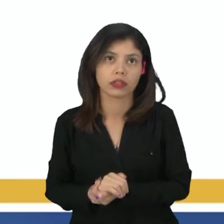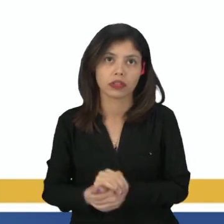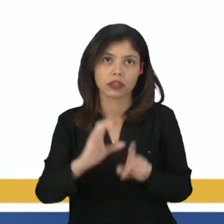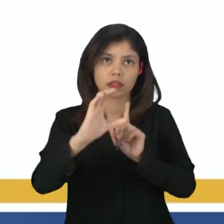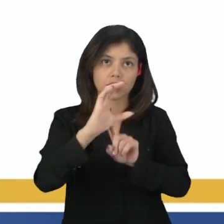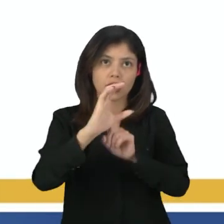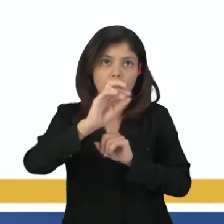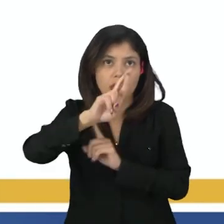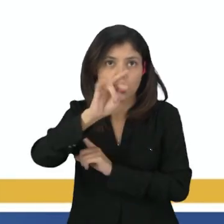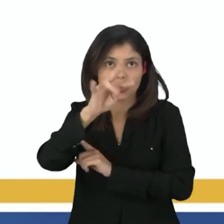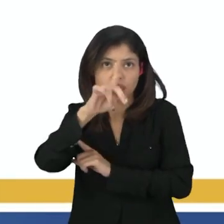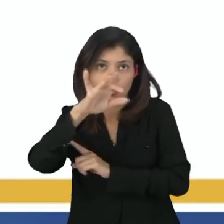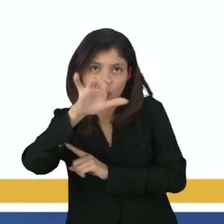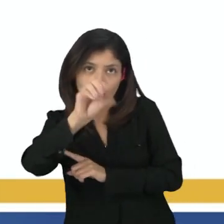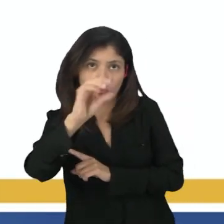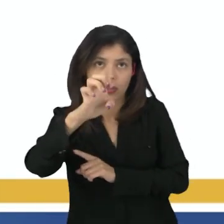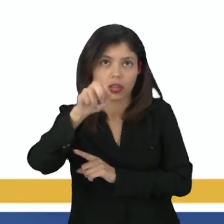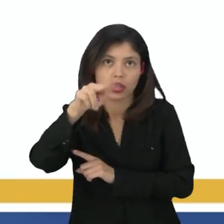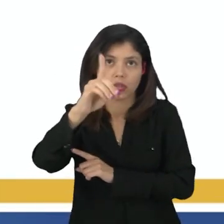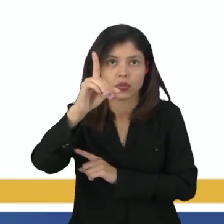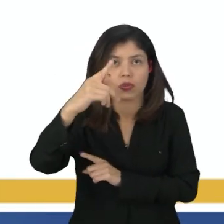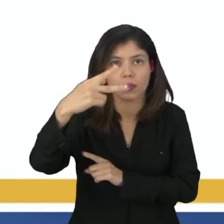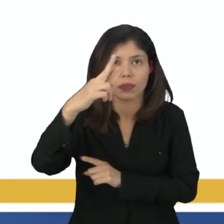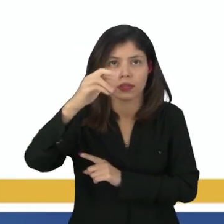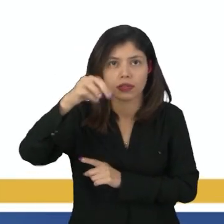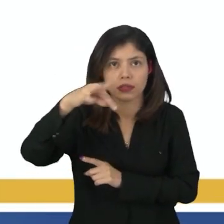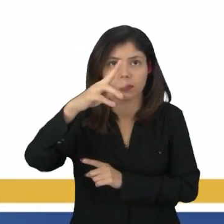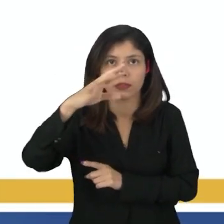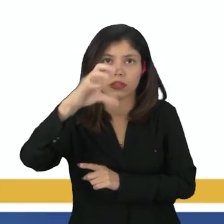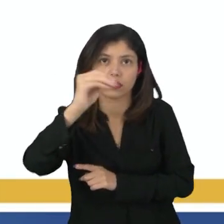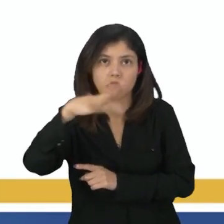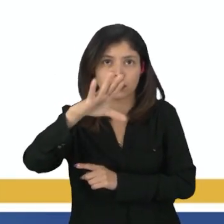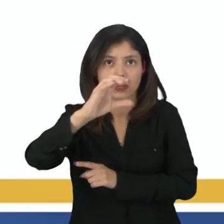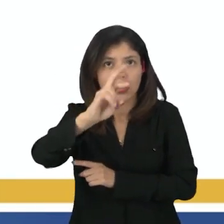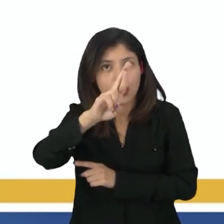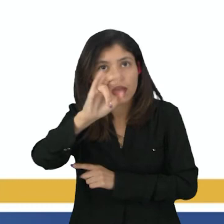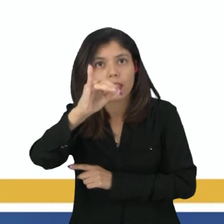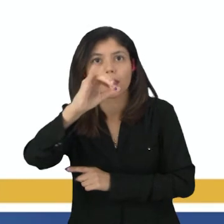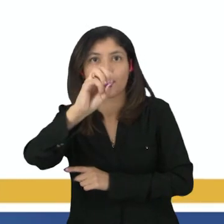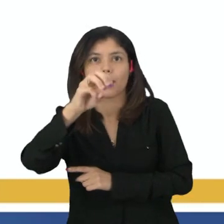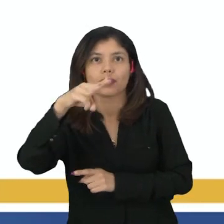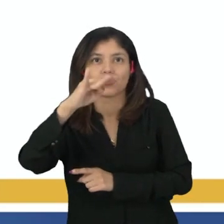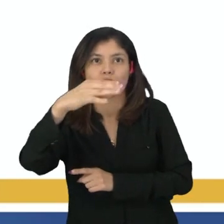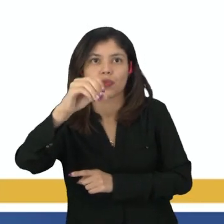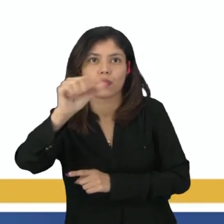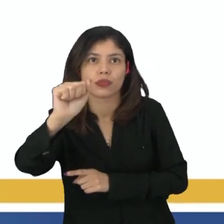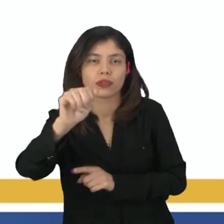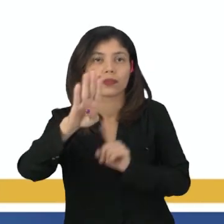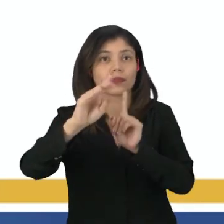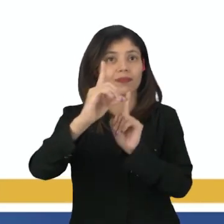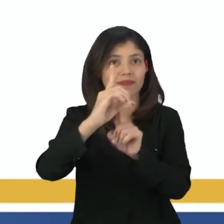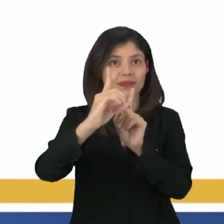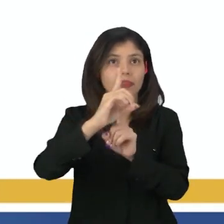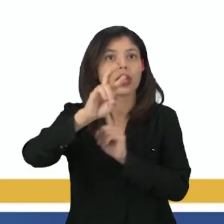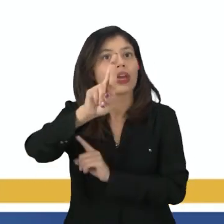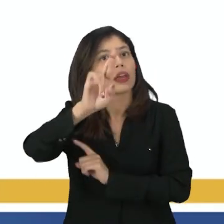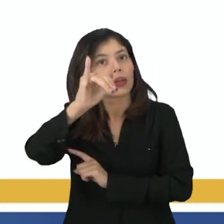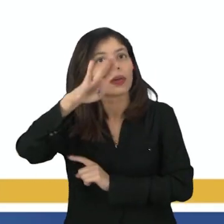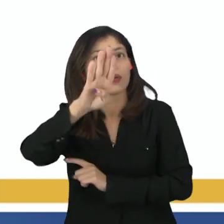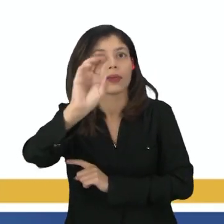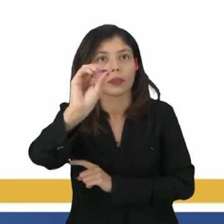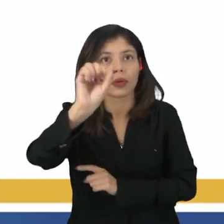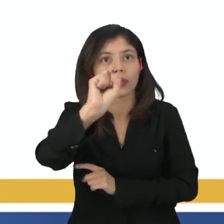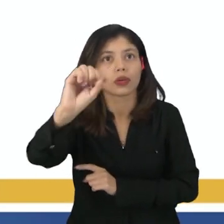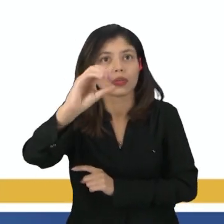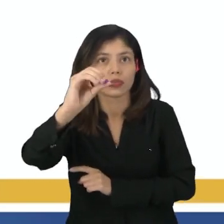retículo endoplasmático e ribossomos. Ou letra D, ribossomos e membrana plasmática. E aí, o que esses seres têm